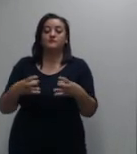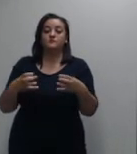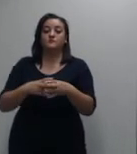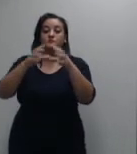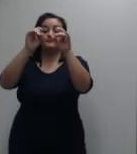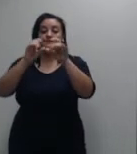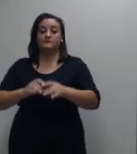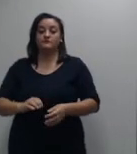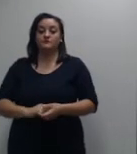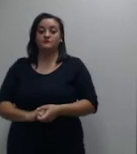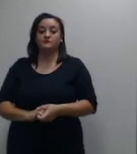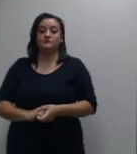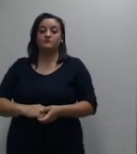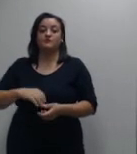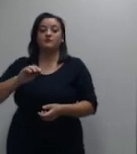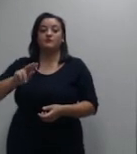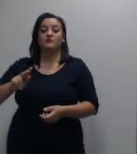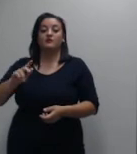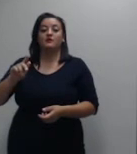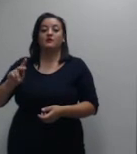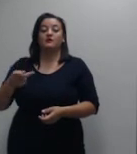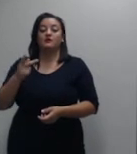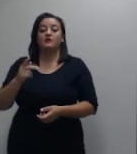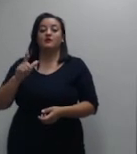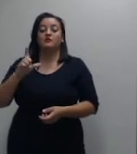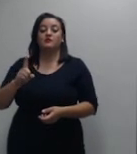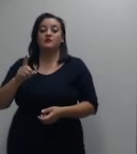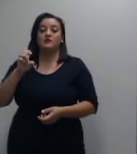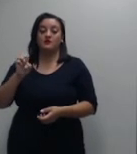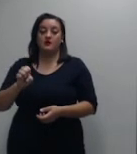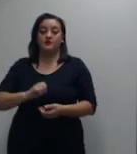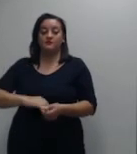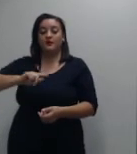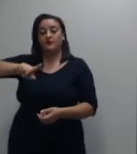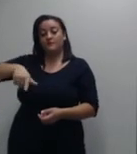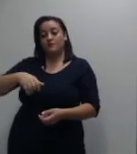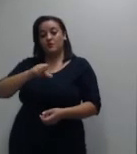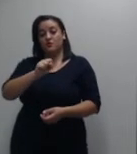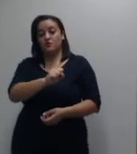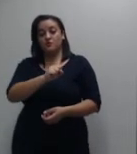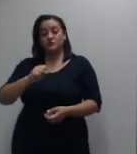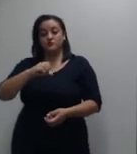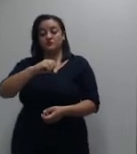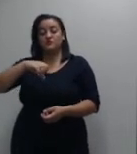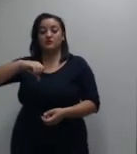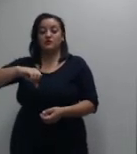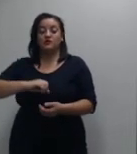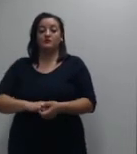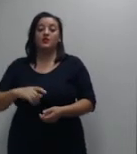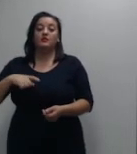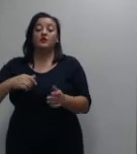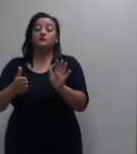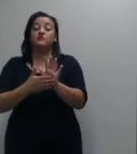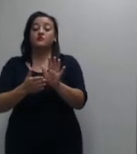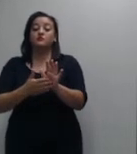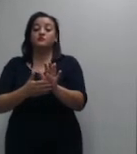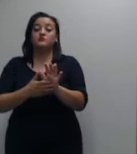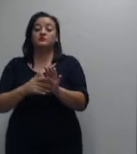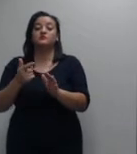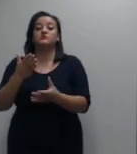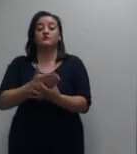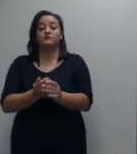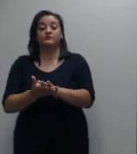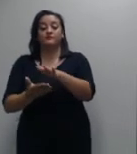da HDMI 1809 o sentido de que havendo contestação os locais dos Autos